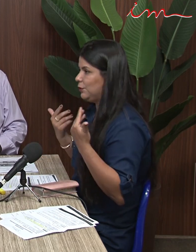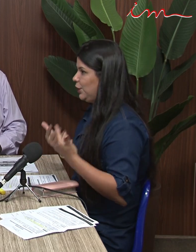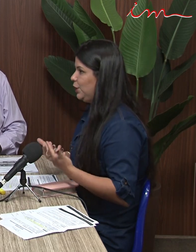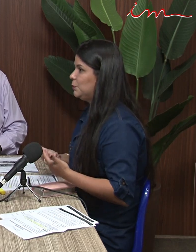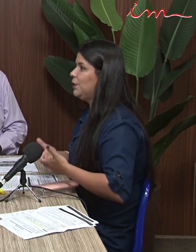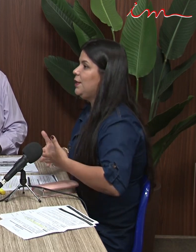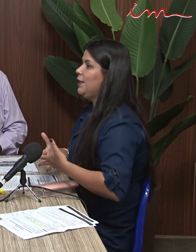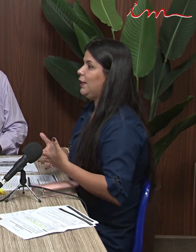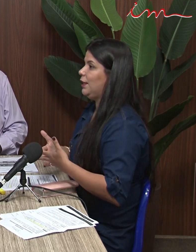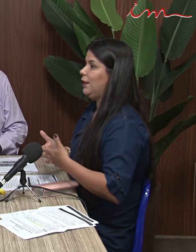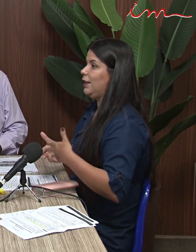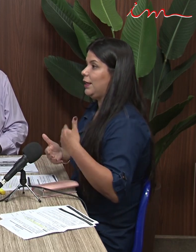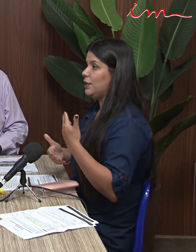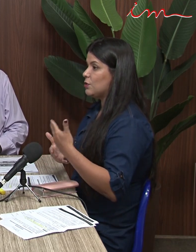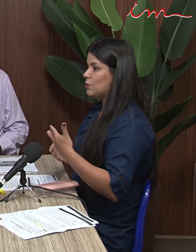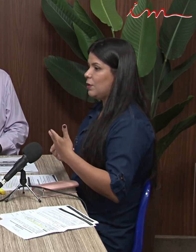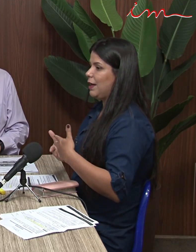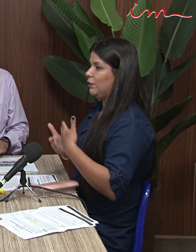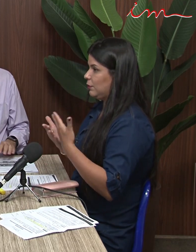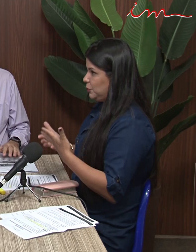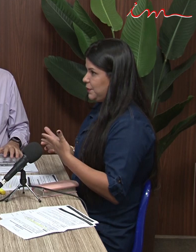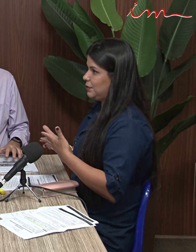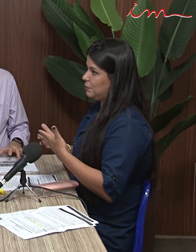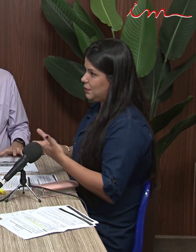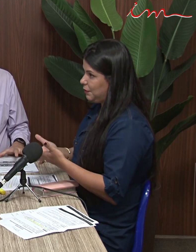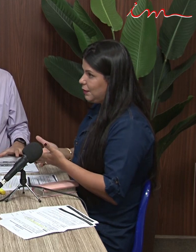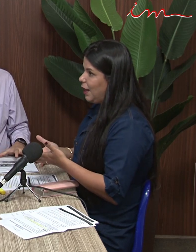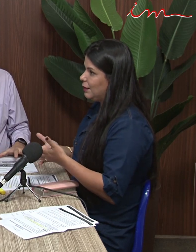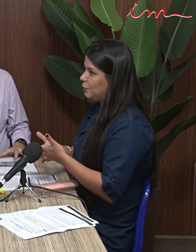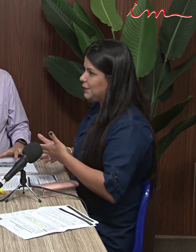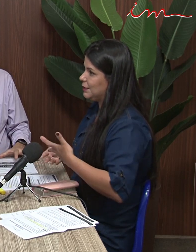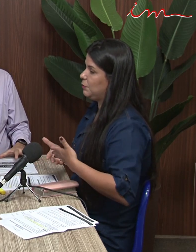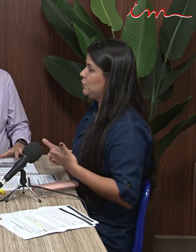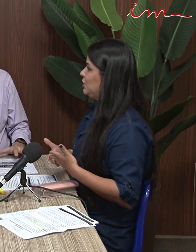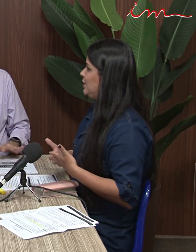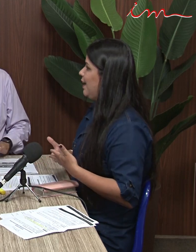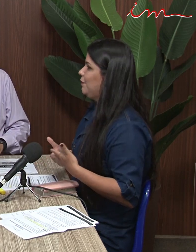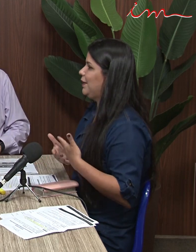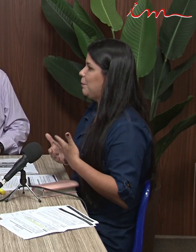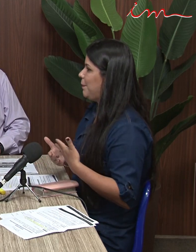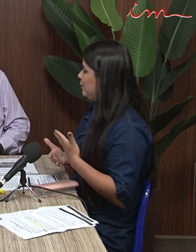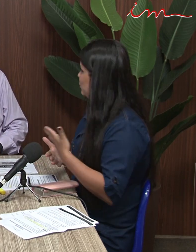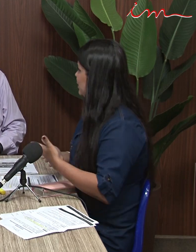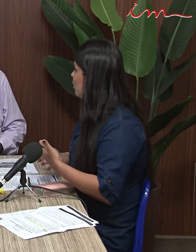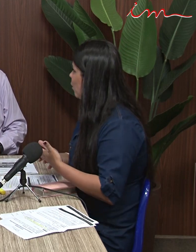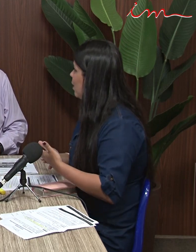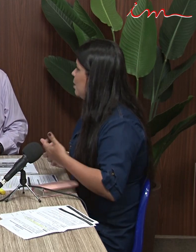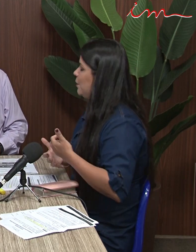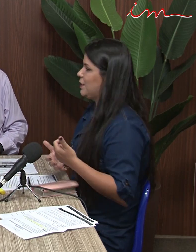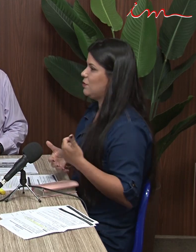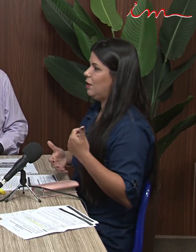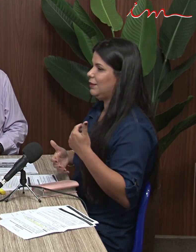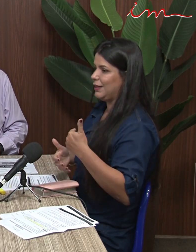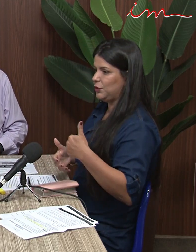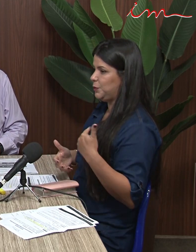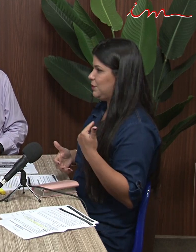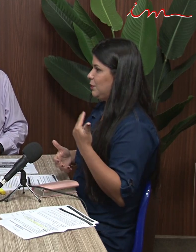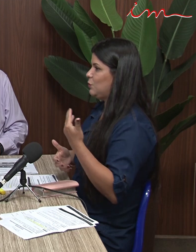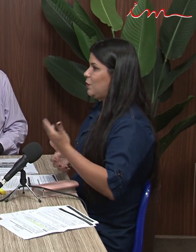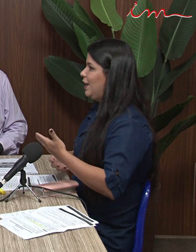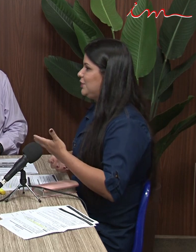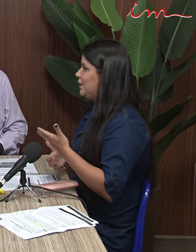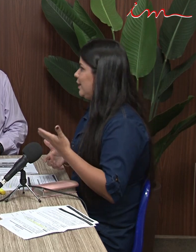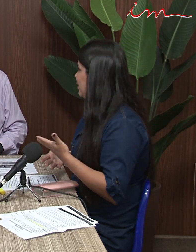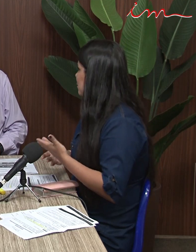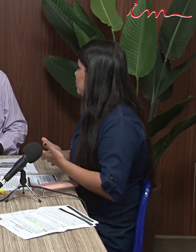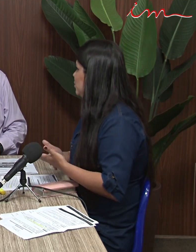própria, ao hedonismo. E isso é o que nós precisamos evitar. Então precisamos de estar o quê? Perto do Senhor, porque o Espírito Santo